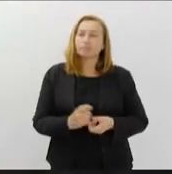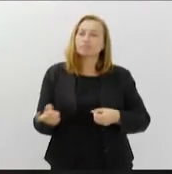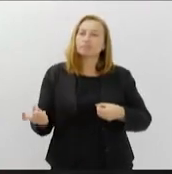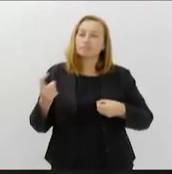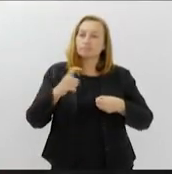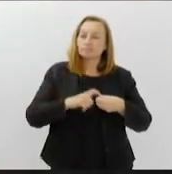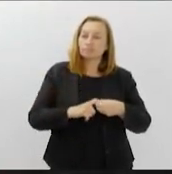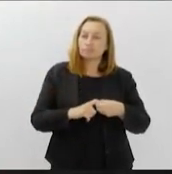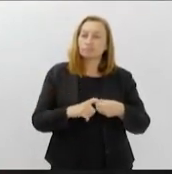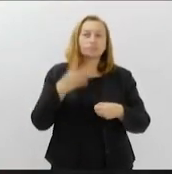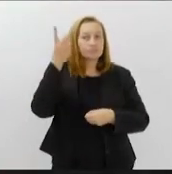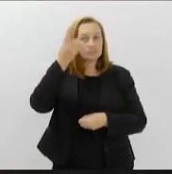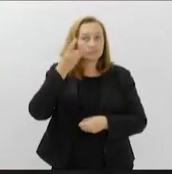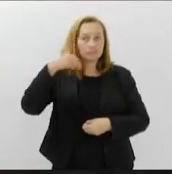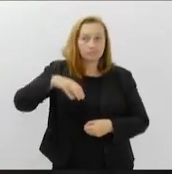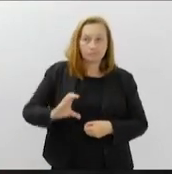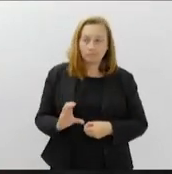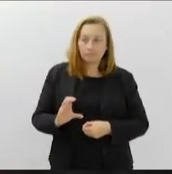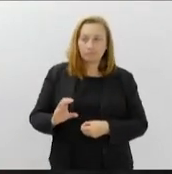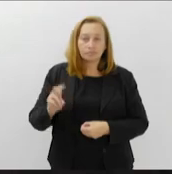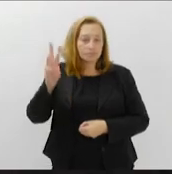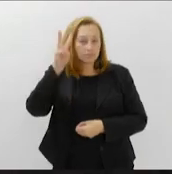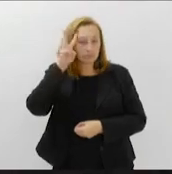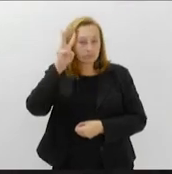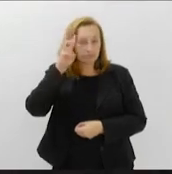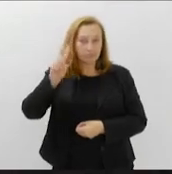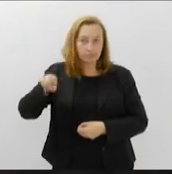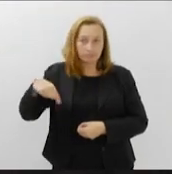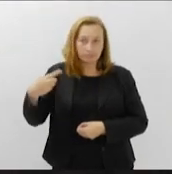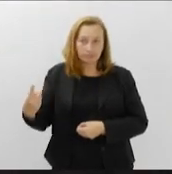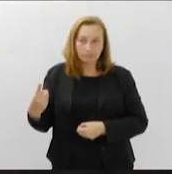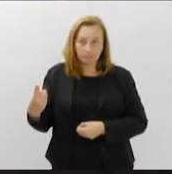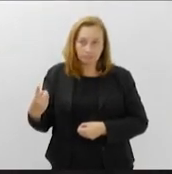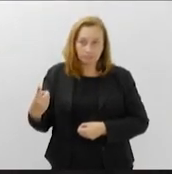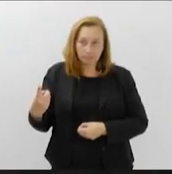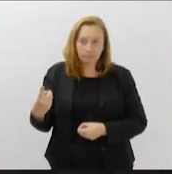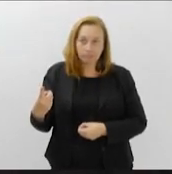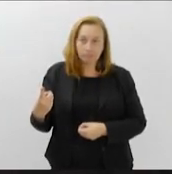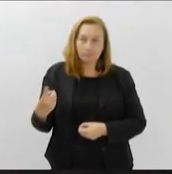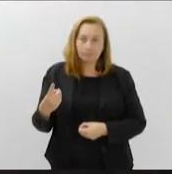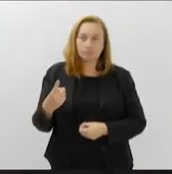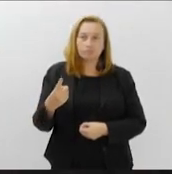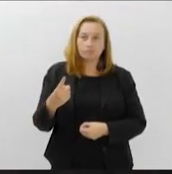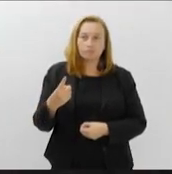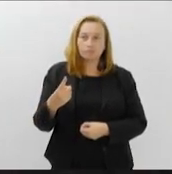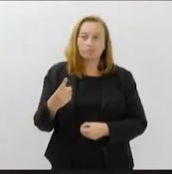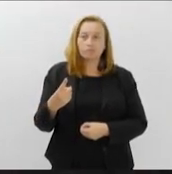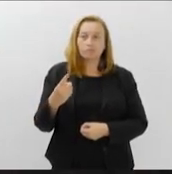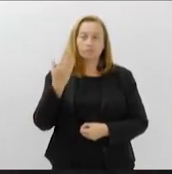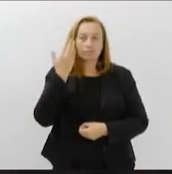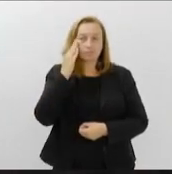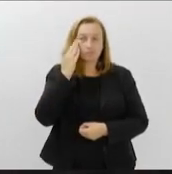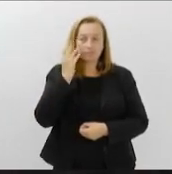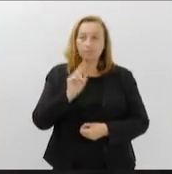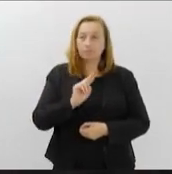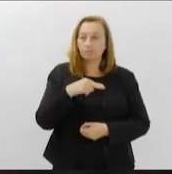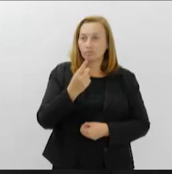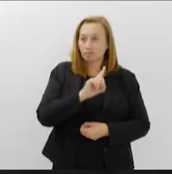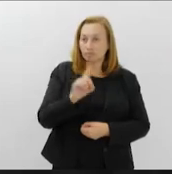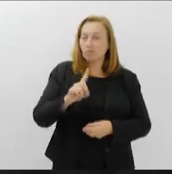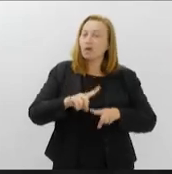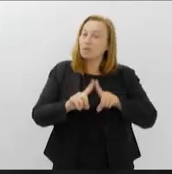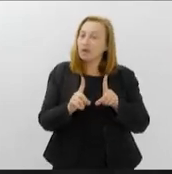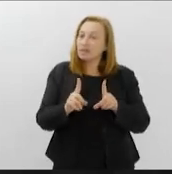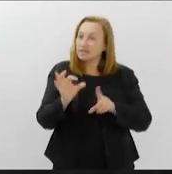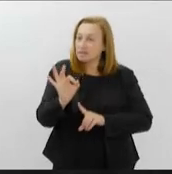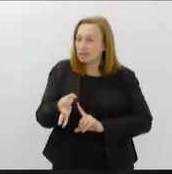retornando, deputado Mink, na próxima terça-feira, com ou sem entendimento, mas eu tenho certeza que Jesus vai tocar o